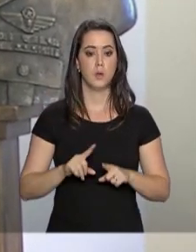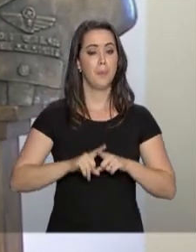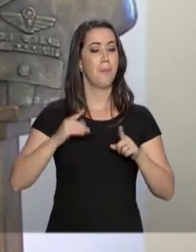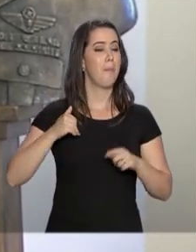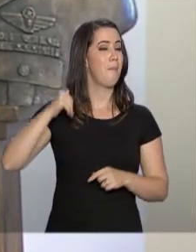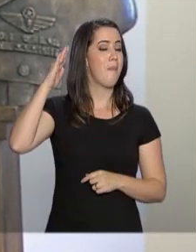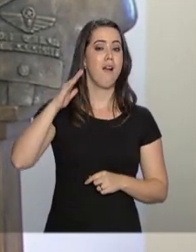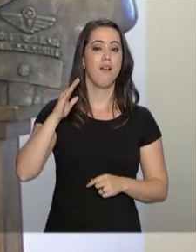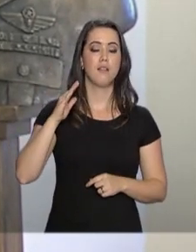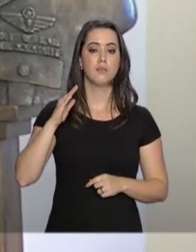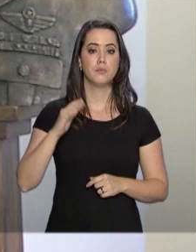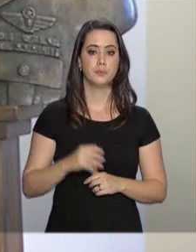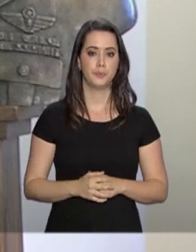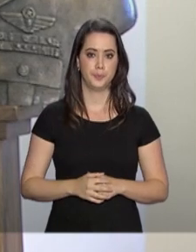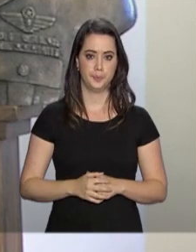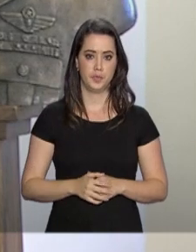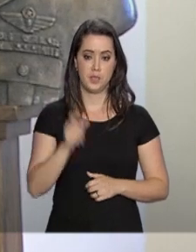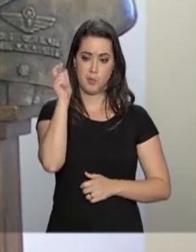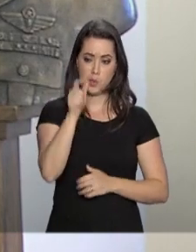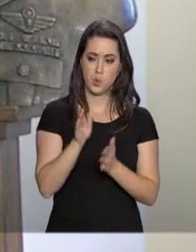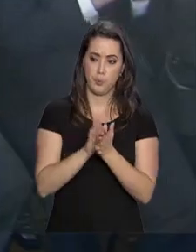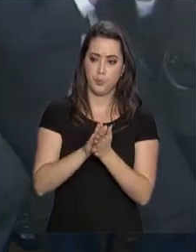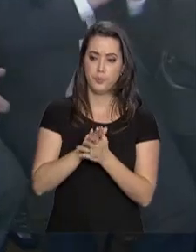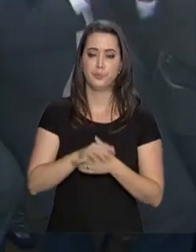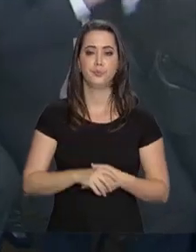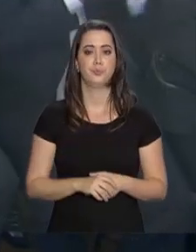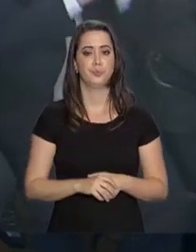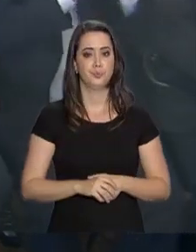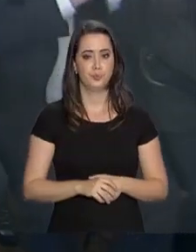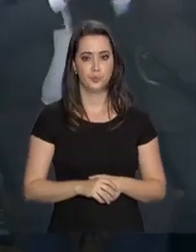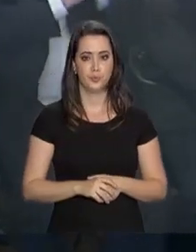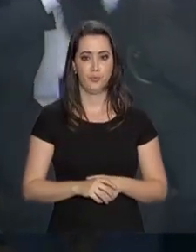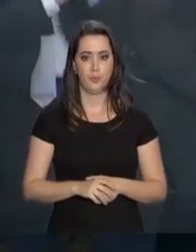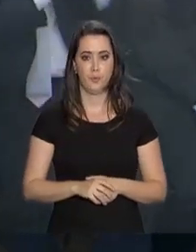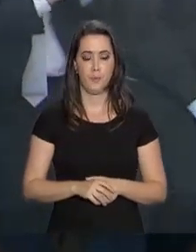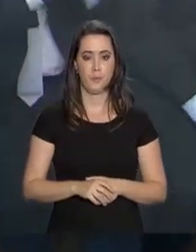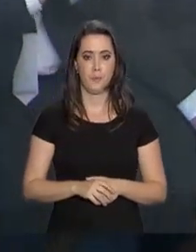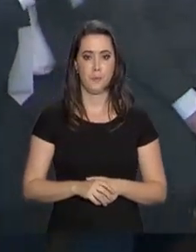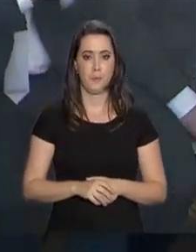Mais do que